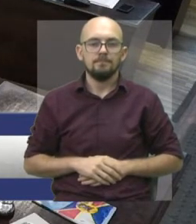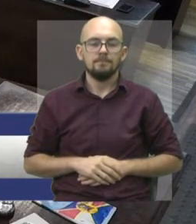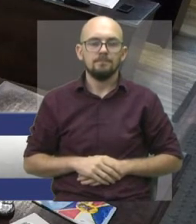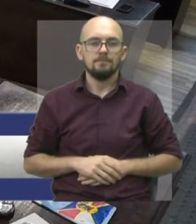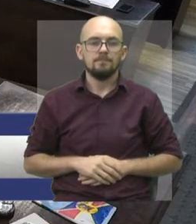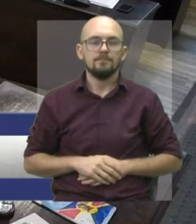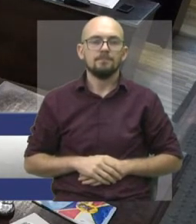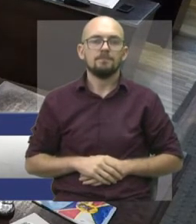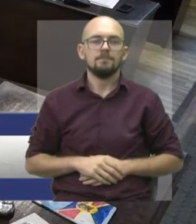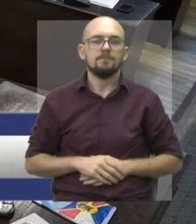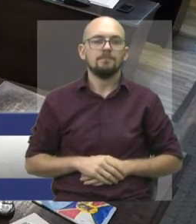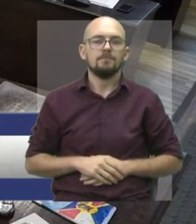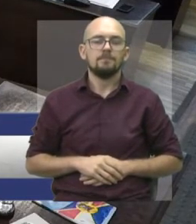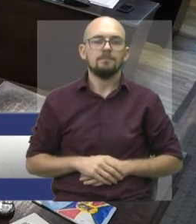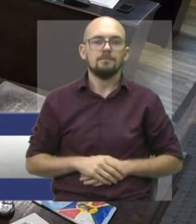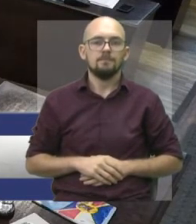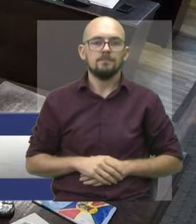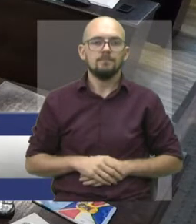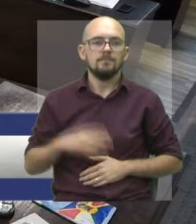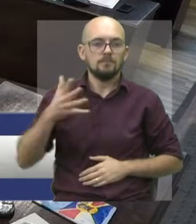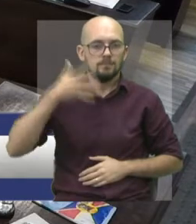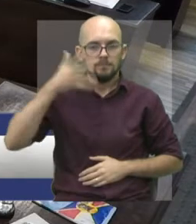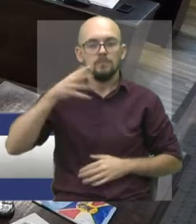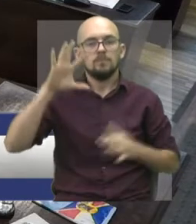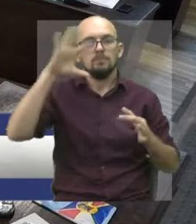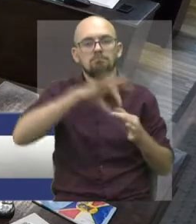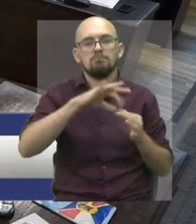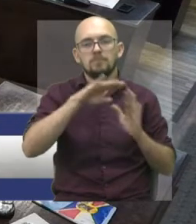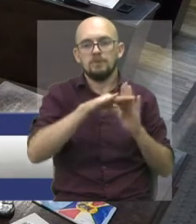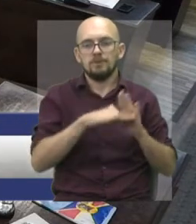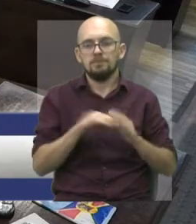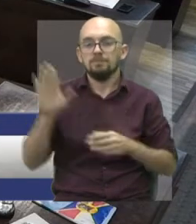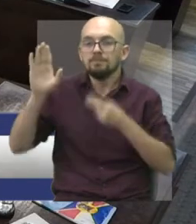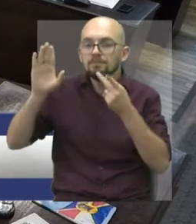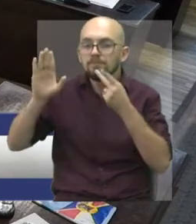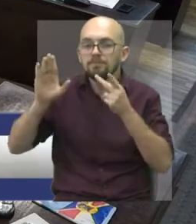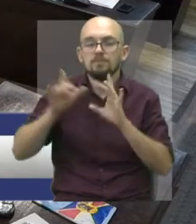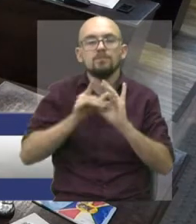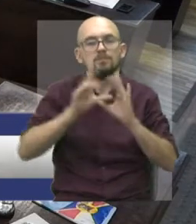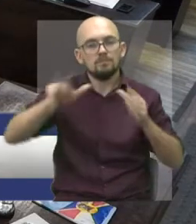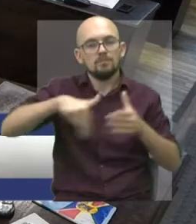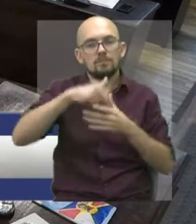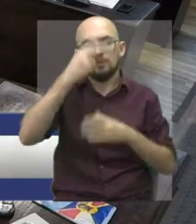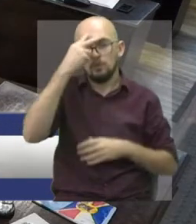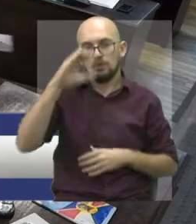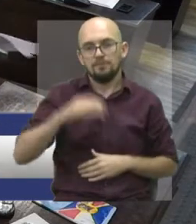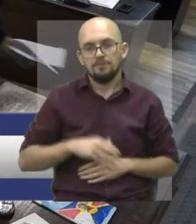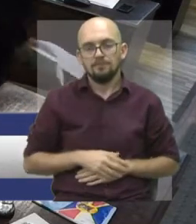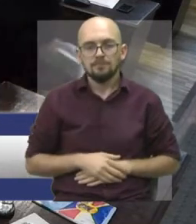A palavra continua dentro do expediente. Com a palavra. Com a palavra, vereador Vanucci.